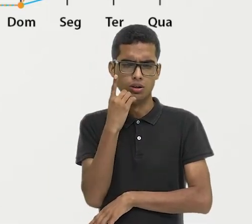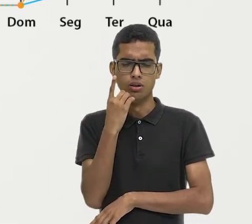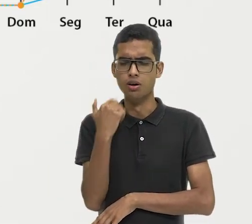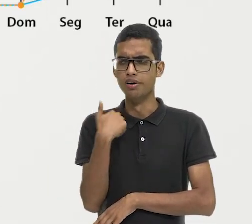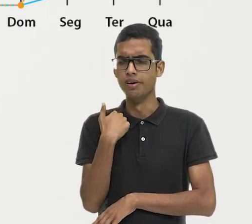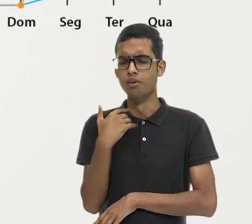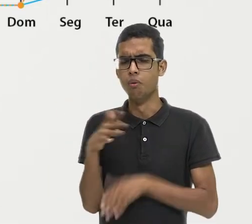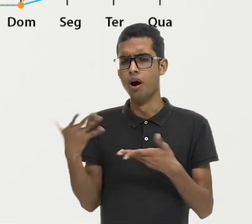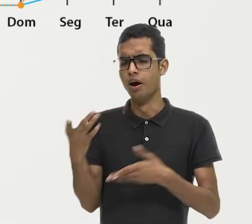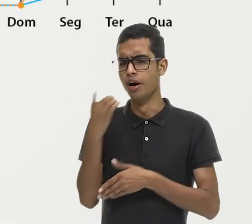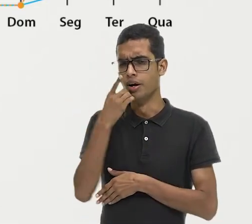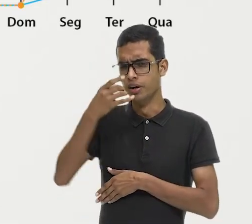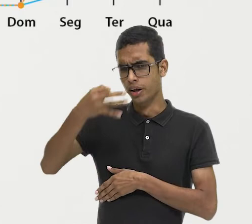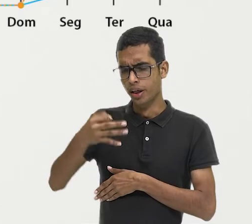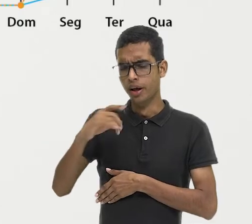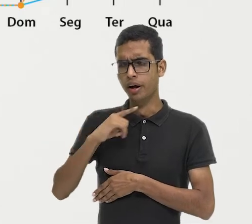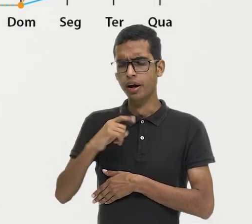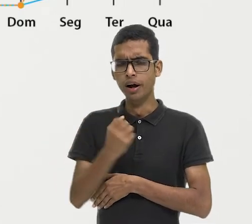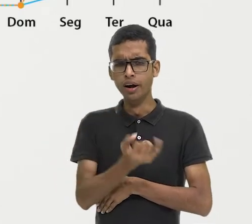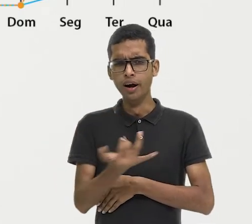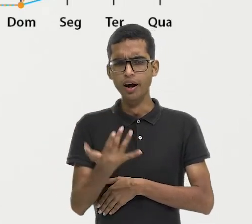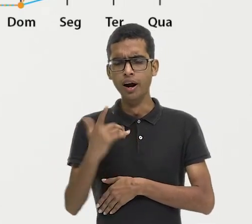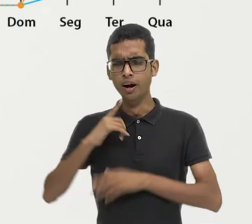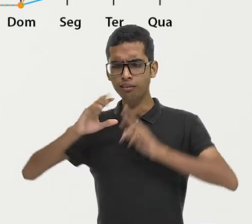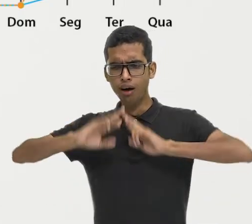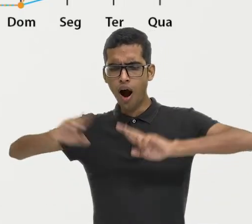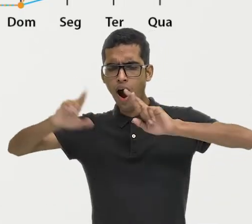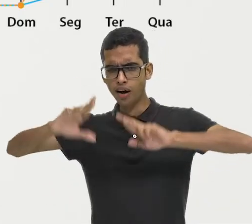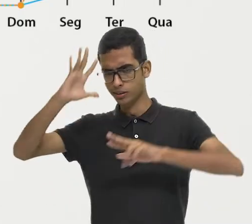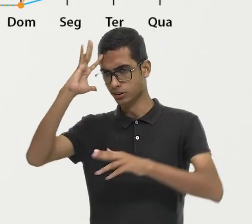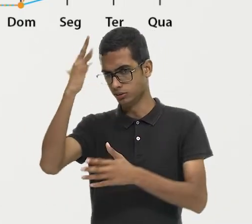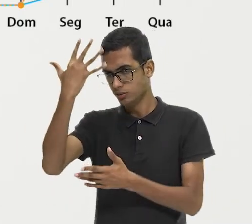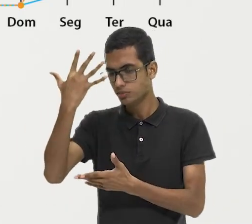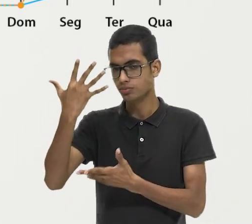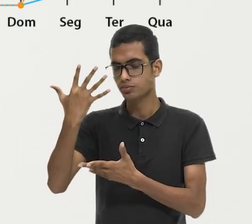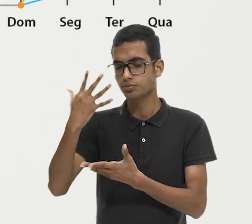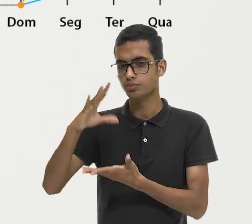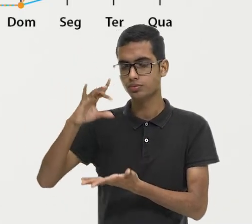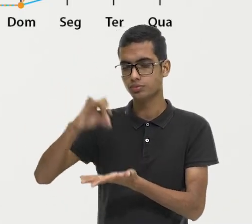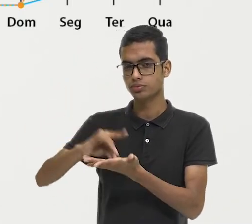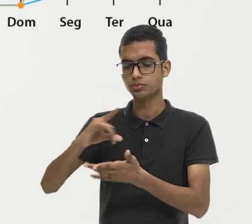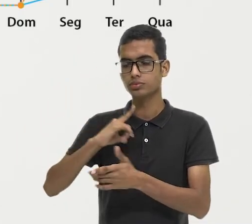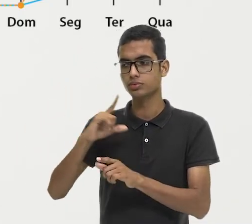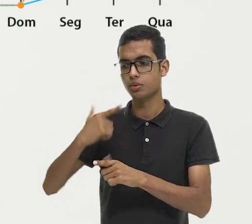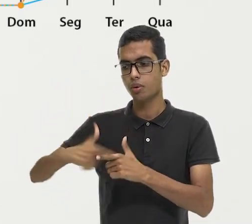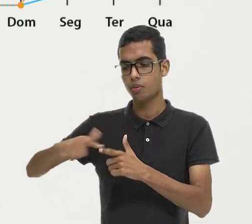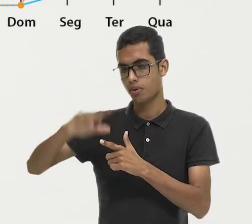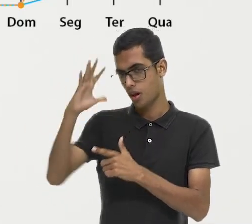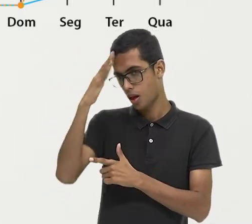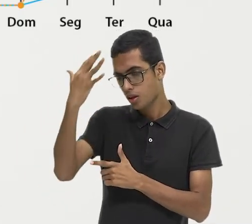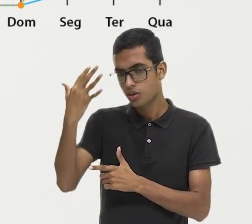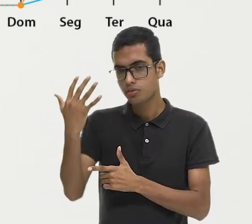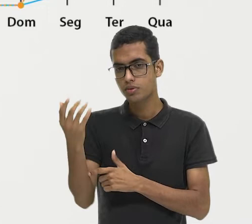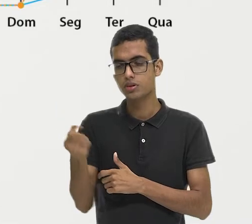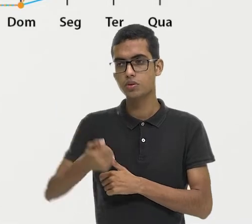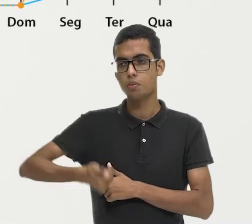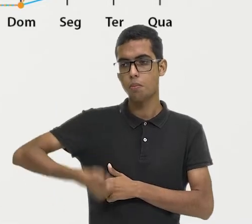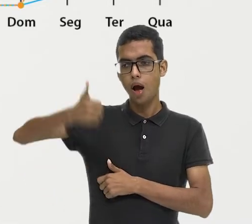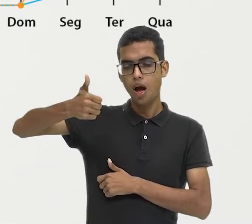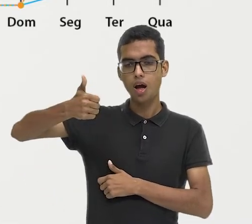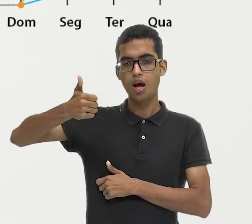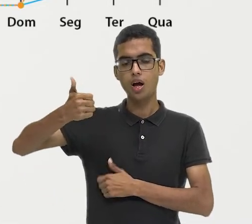quais dias a gente teve uma quantidade de reclamações resolvidas maior do que as